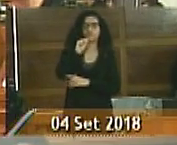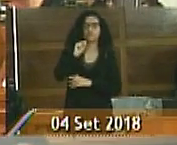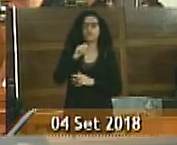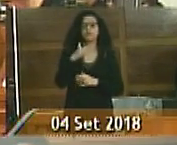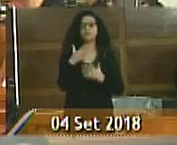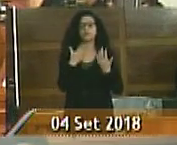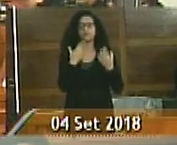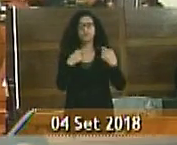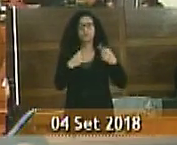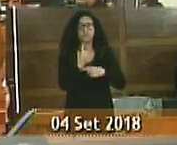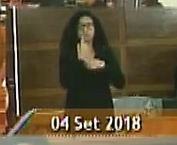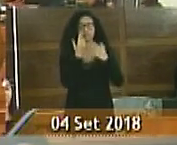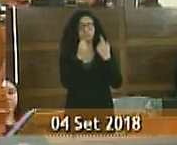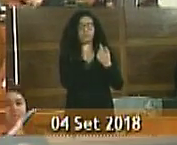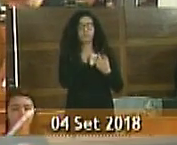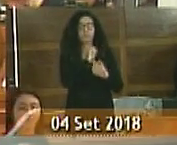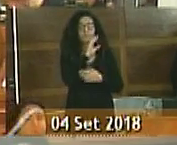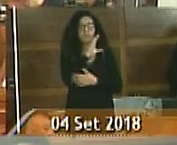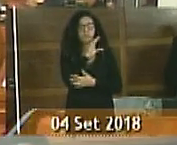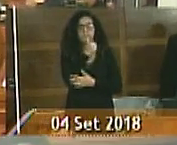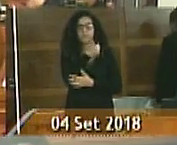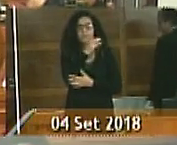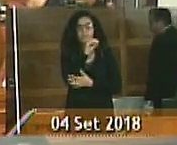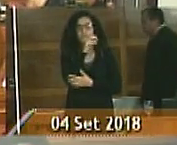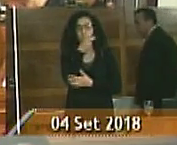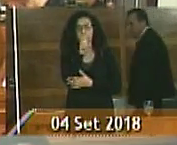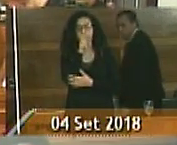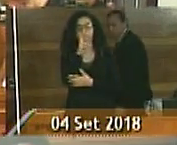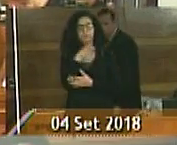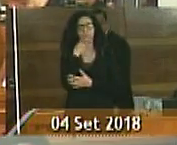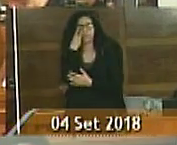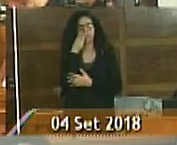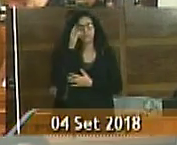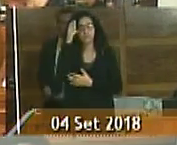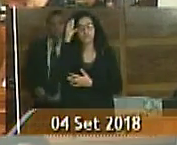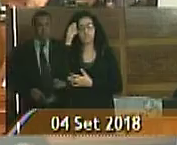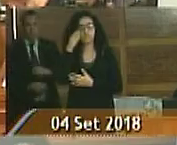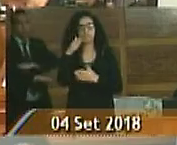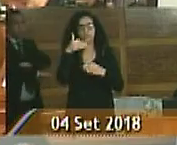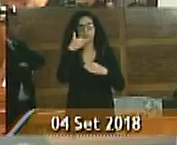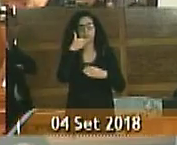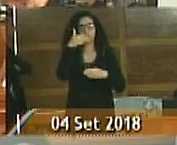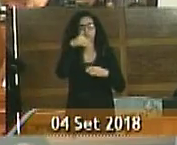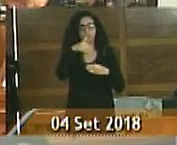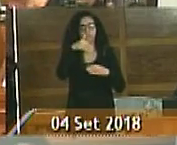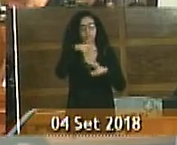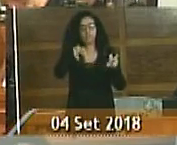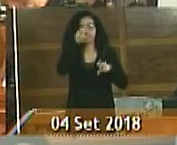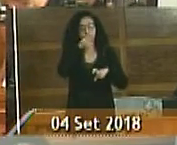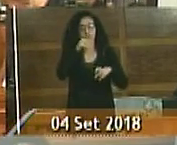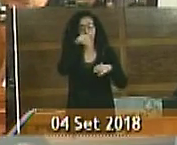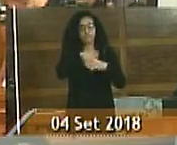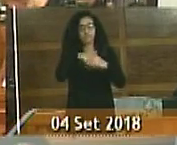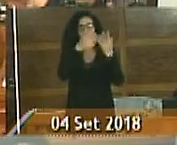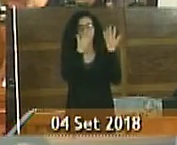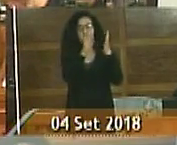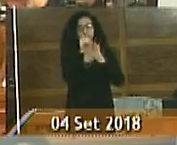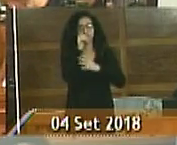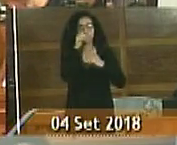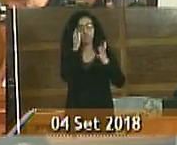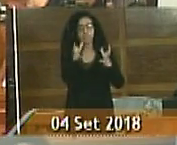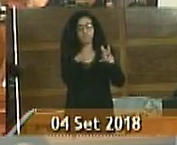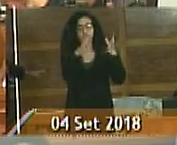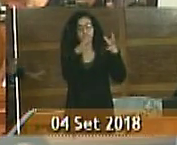Em discussão, a única moção, a moção 105, de autoria do vereador Claudinho. Solicitando a mesa diretora que seja votada a moção de aplausos para a